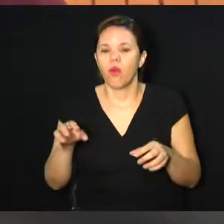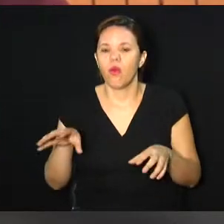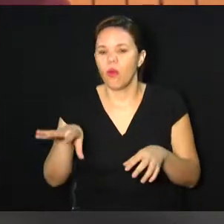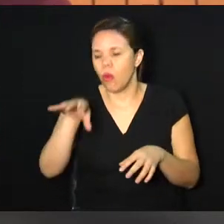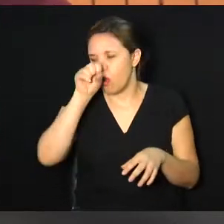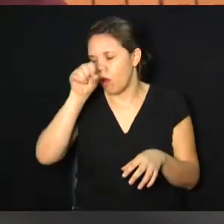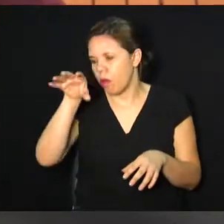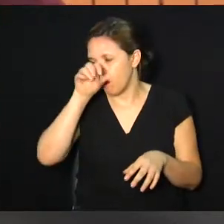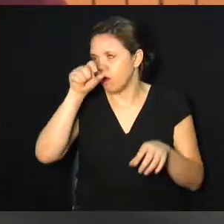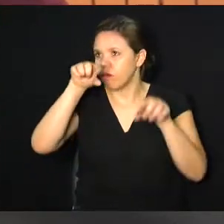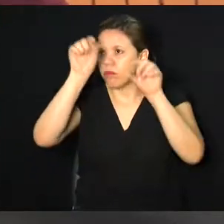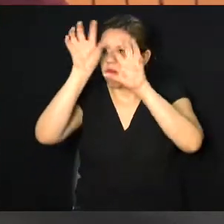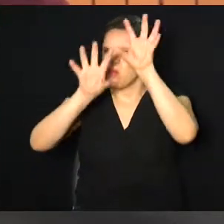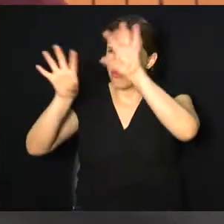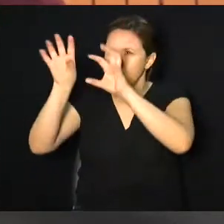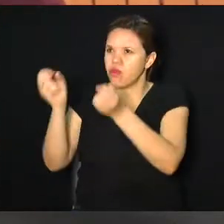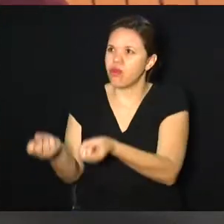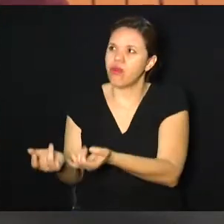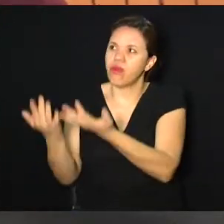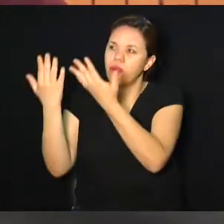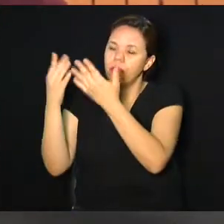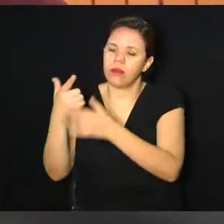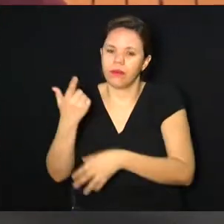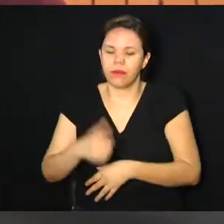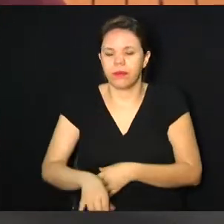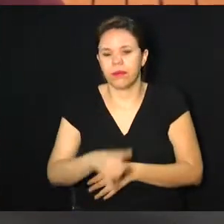E, infelizmente, esbarramos de novo